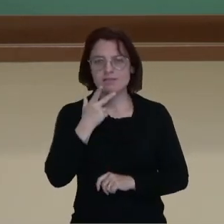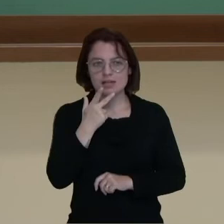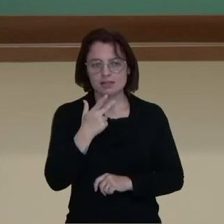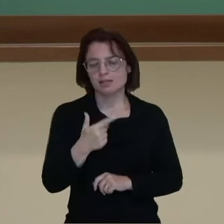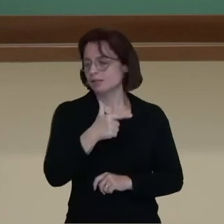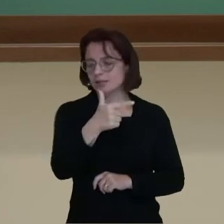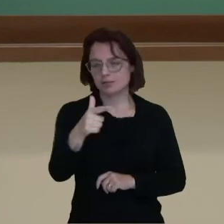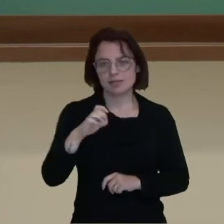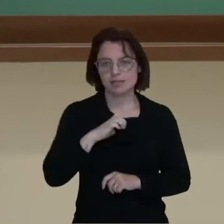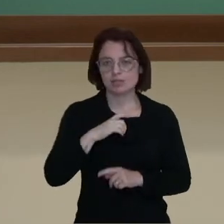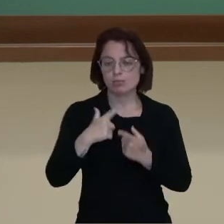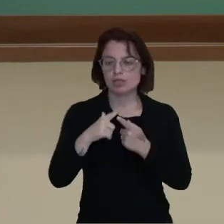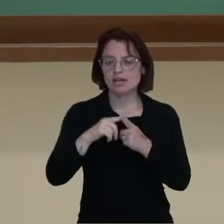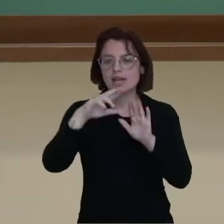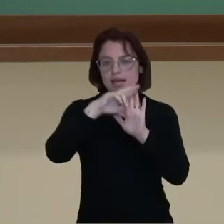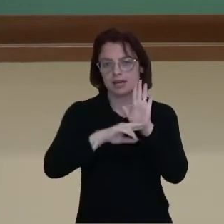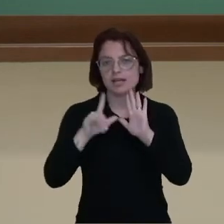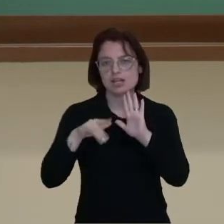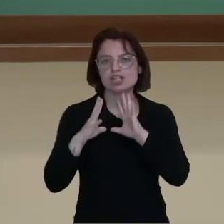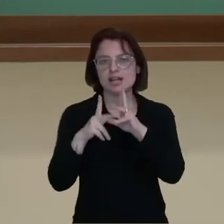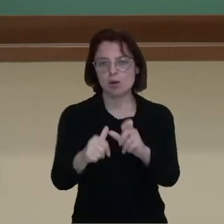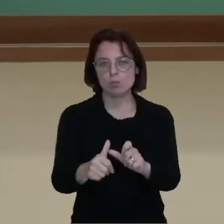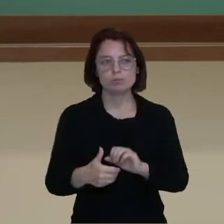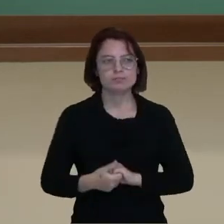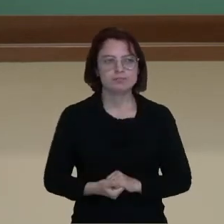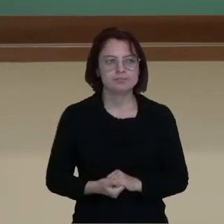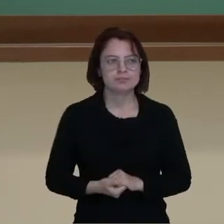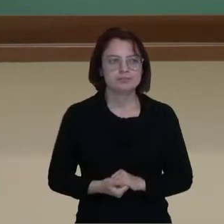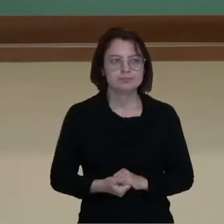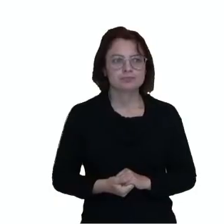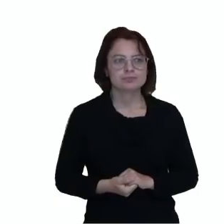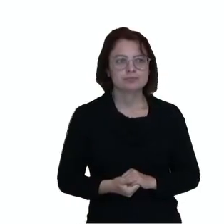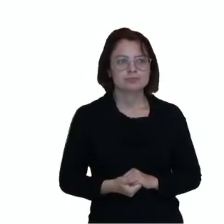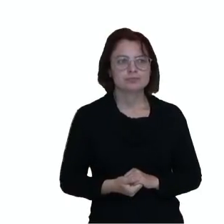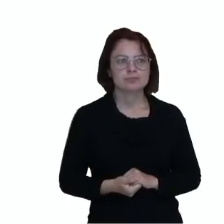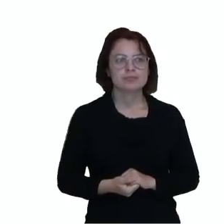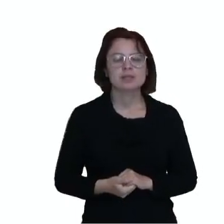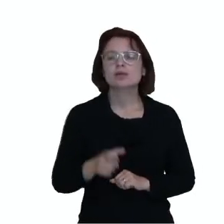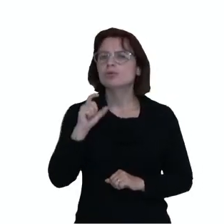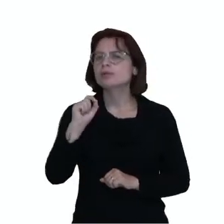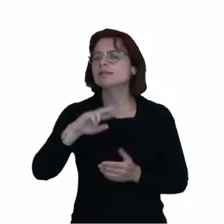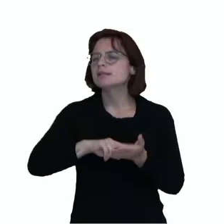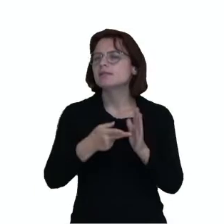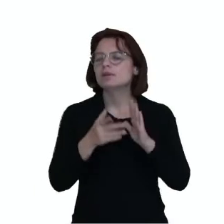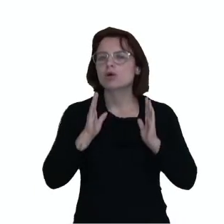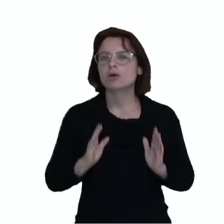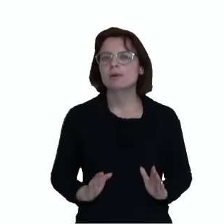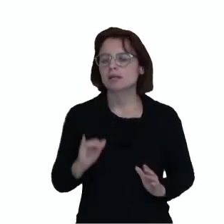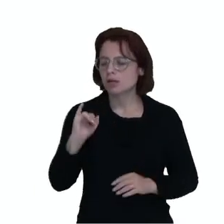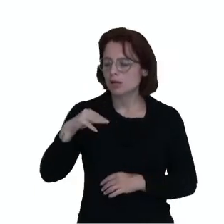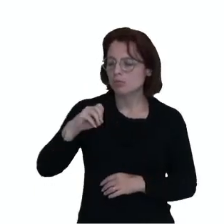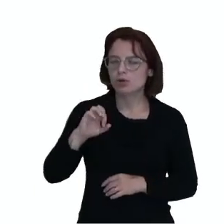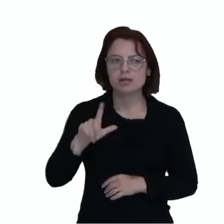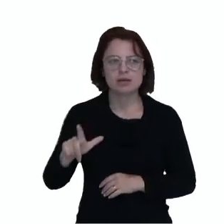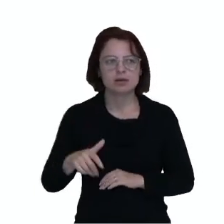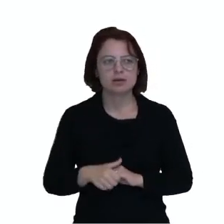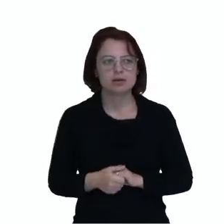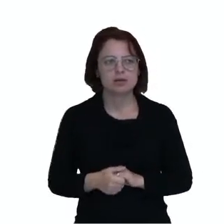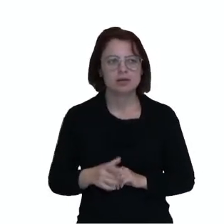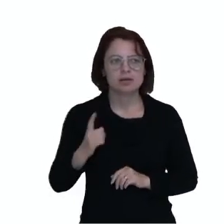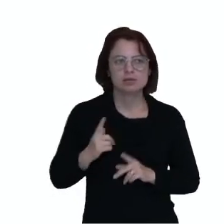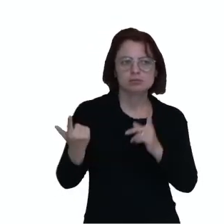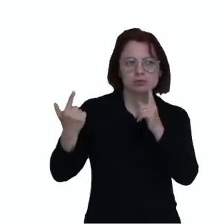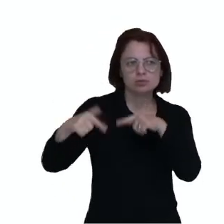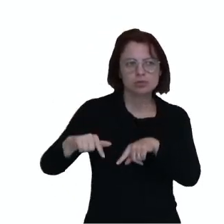regra é mais geralzona mesmo. Bom, e o que é um comportamento imoral? Contrário à moral, às regras de